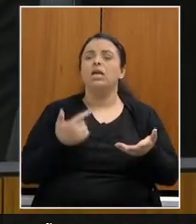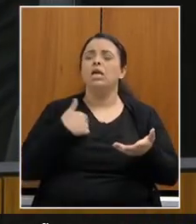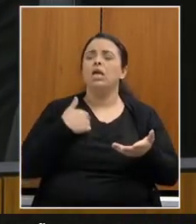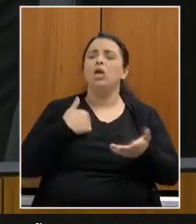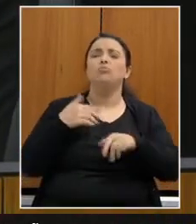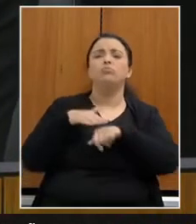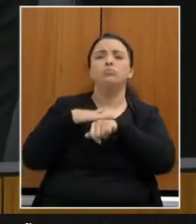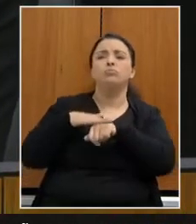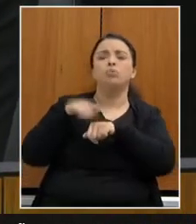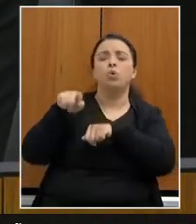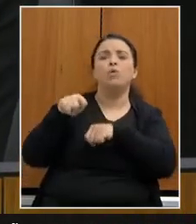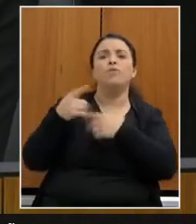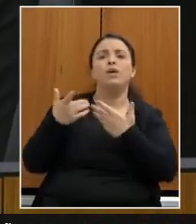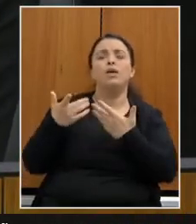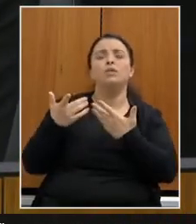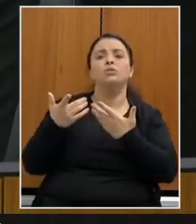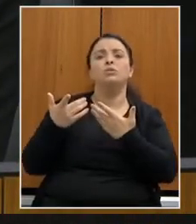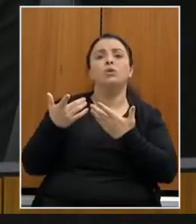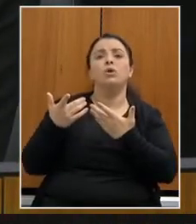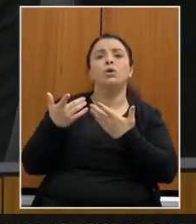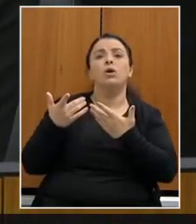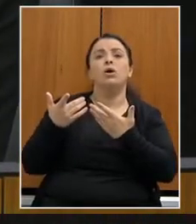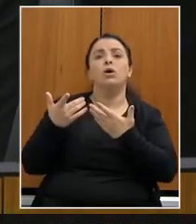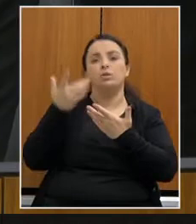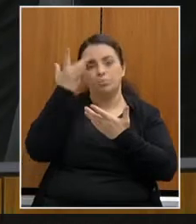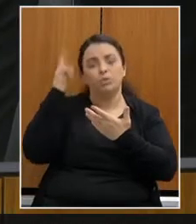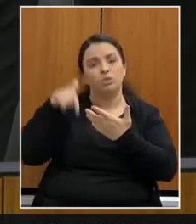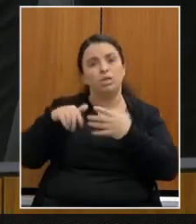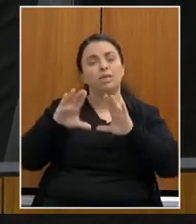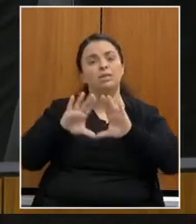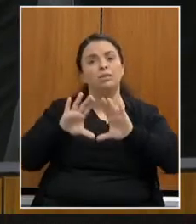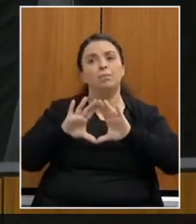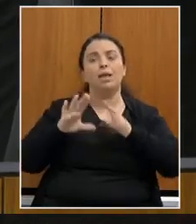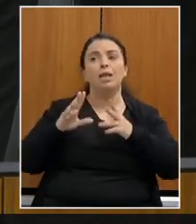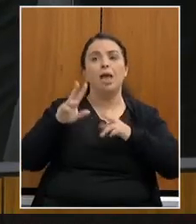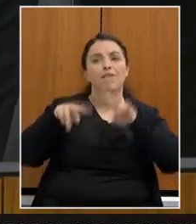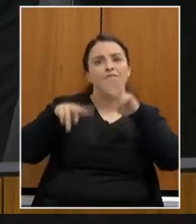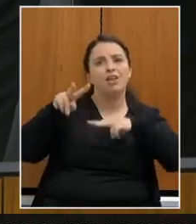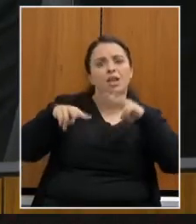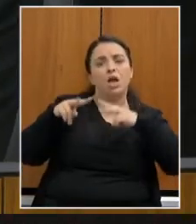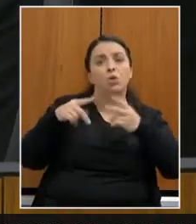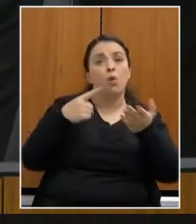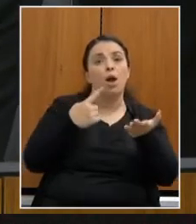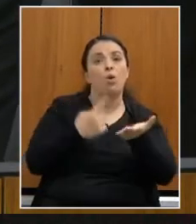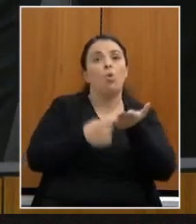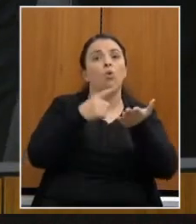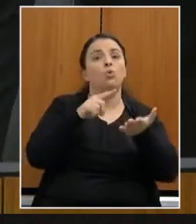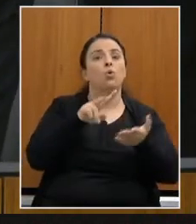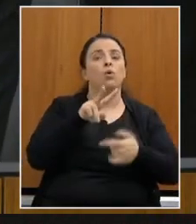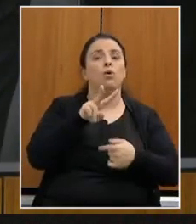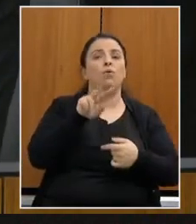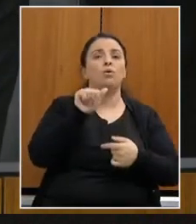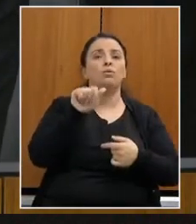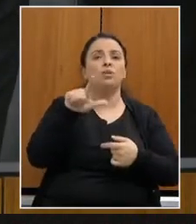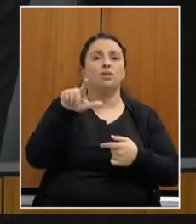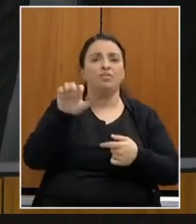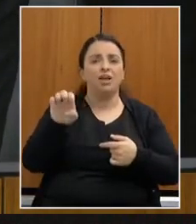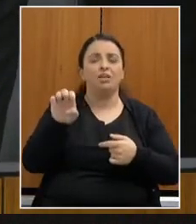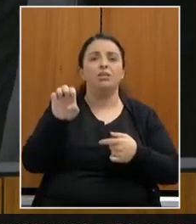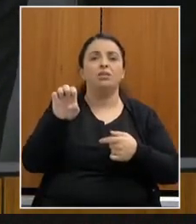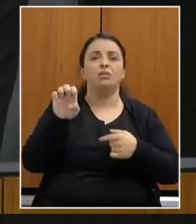da casa na análise do projeto do acordo da Vale do crime da Vale